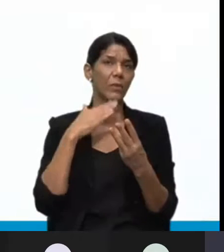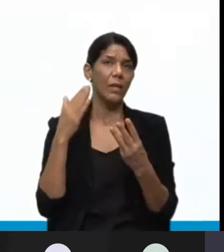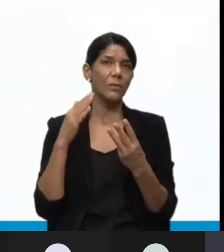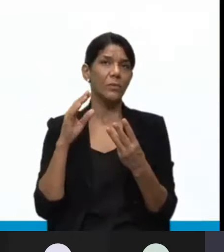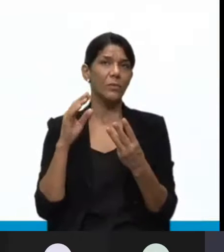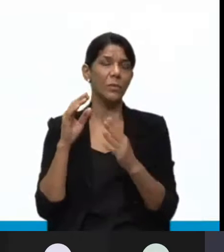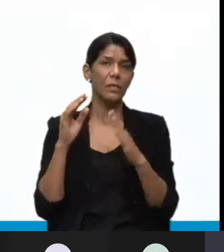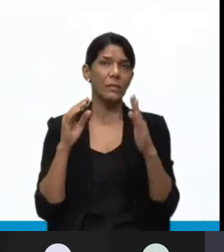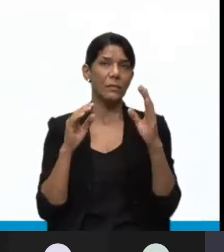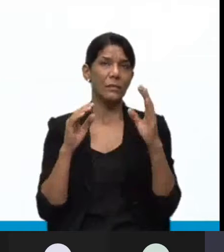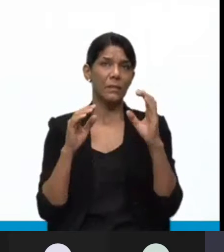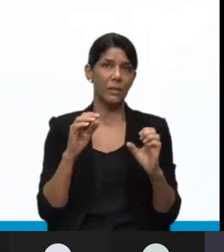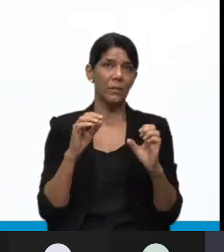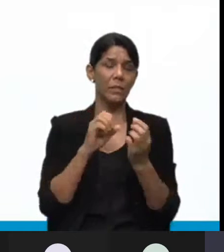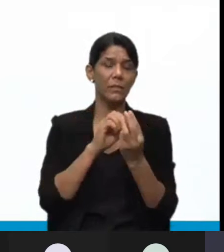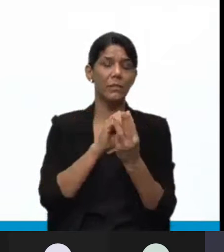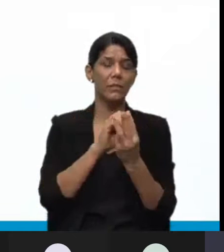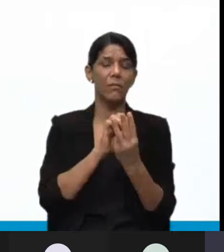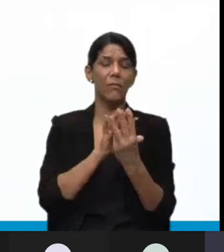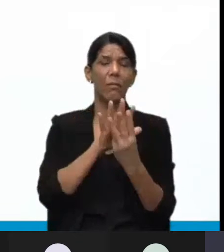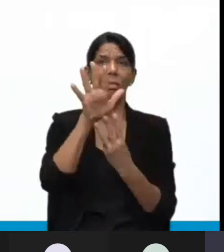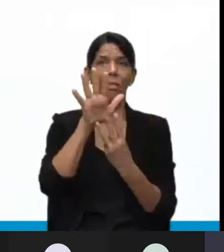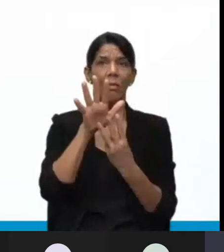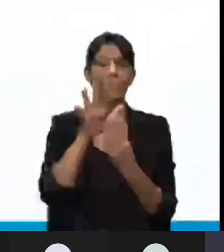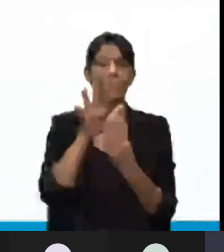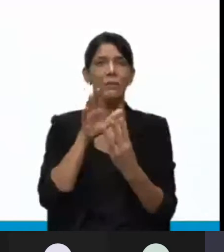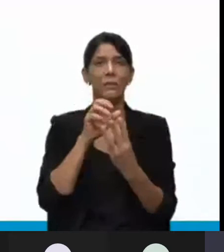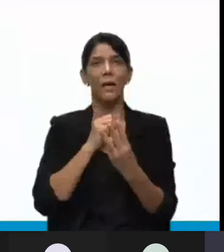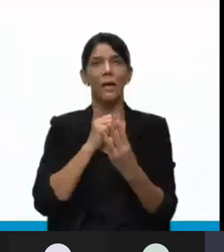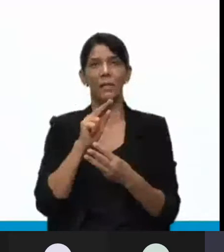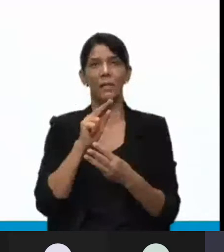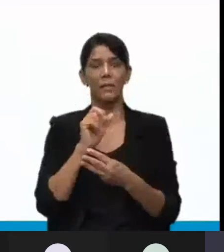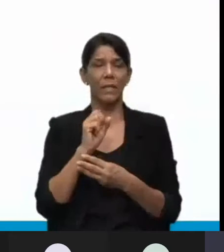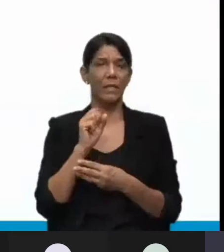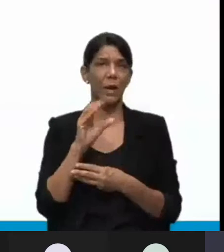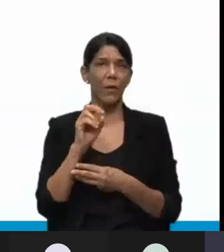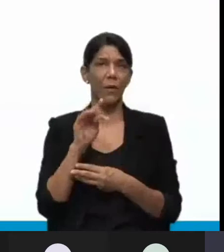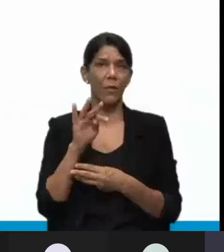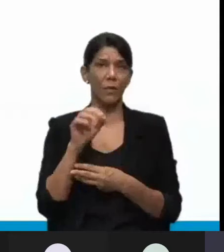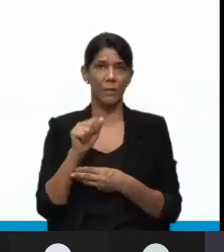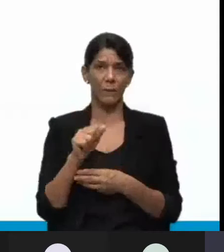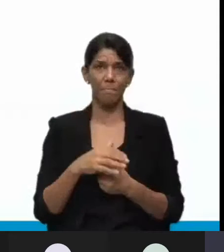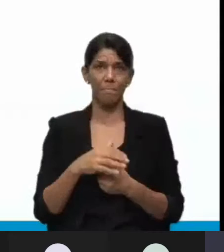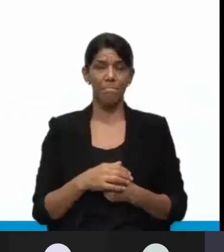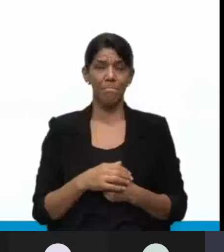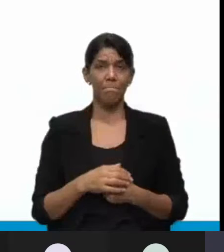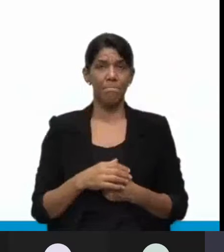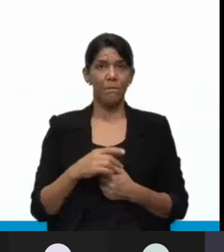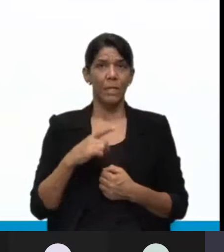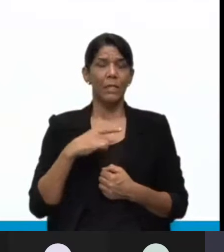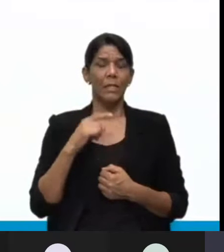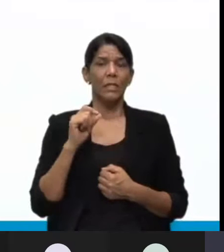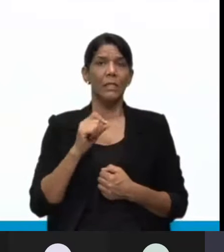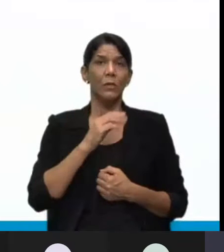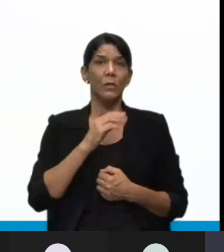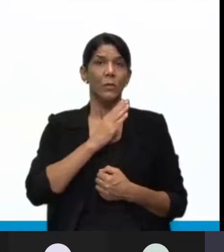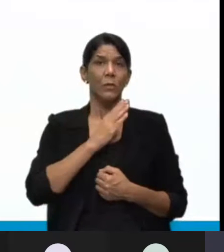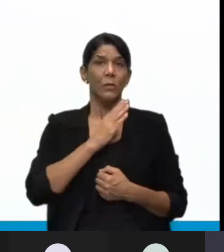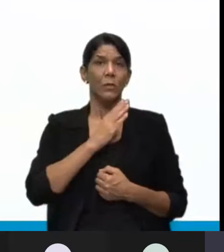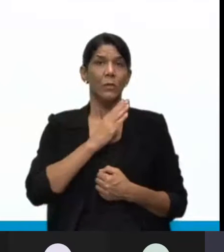esquerda, tá? Então, esses são os ramos aí da artéria aorta. A artéria aorta, né, ela aqui